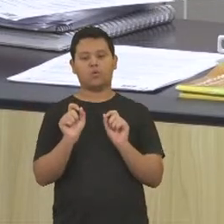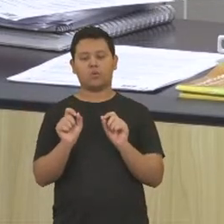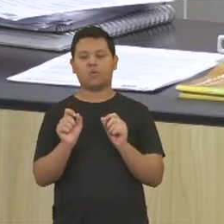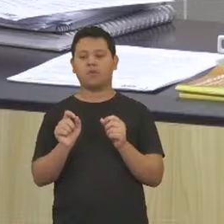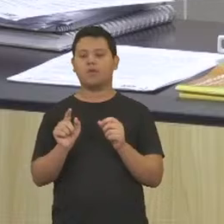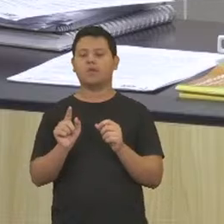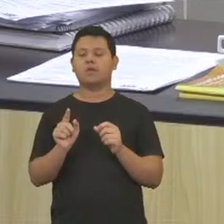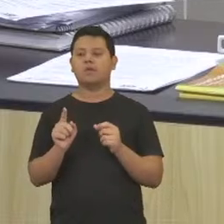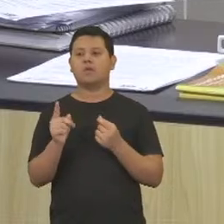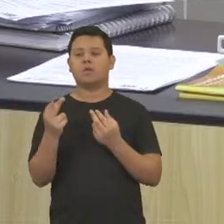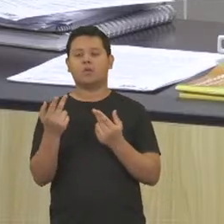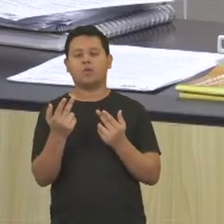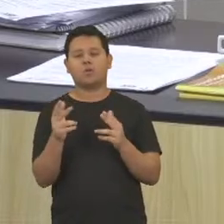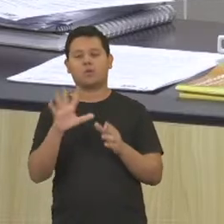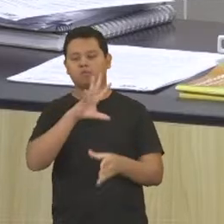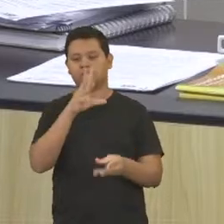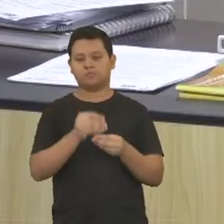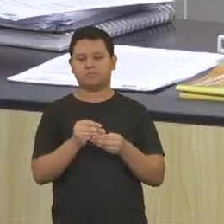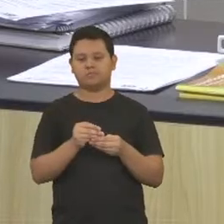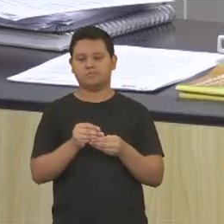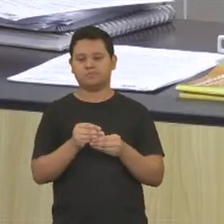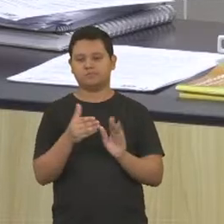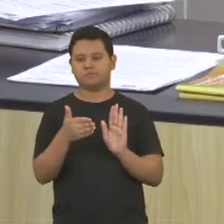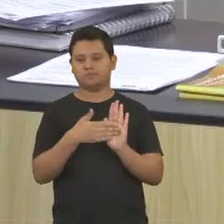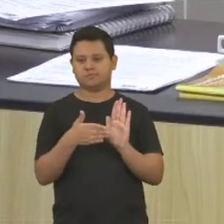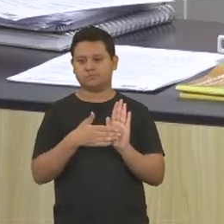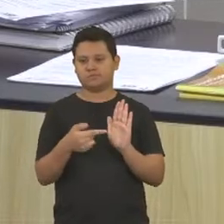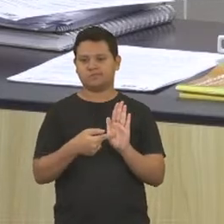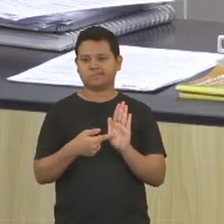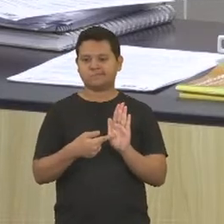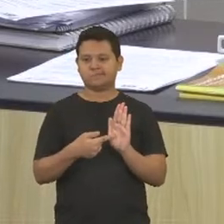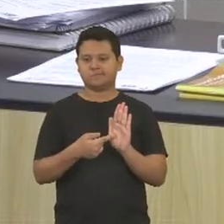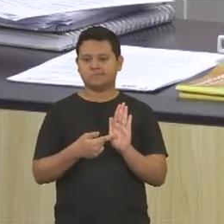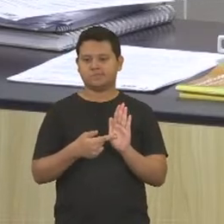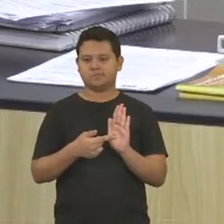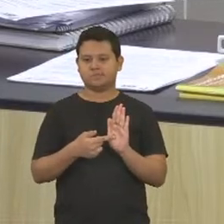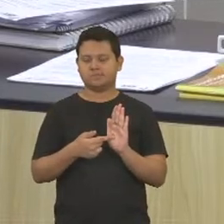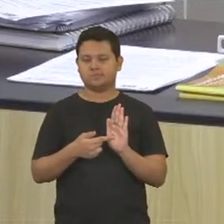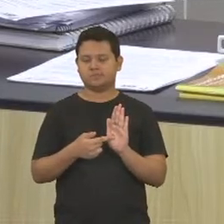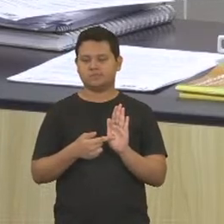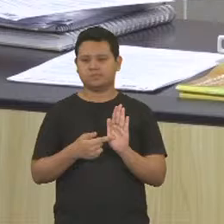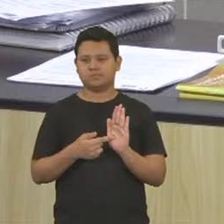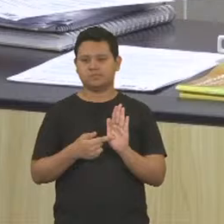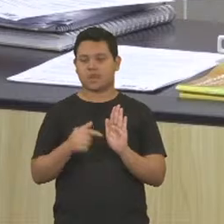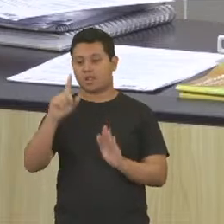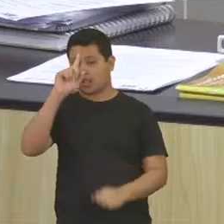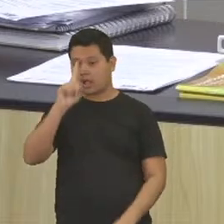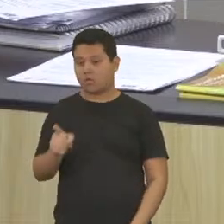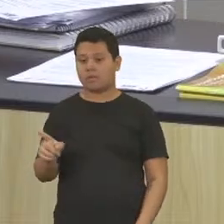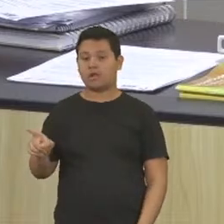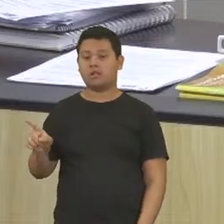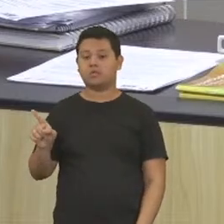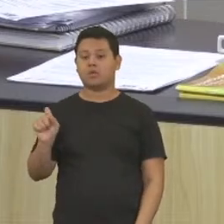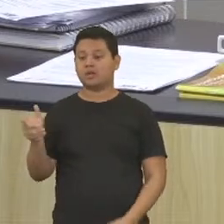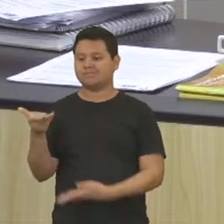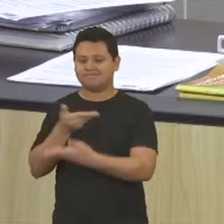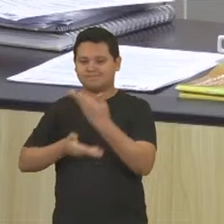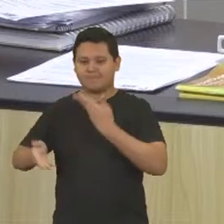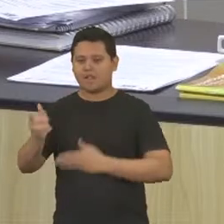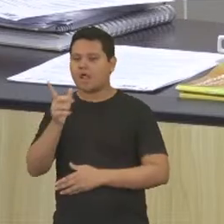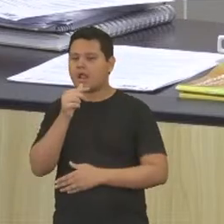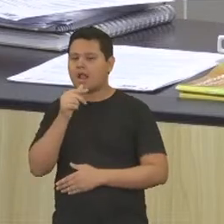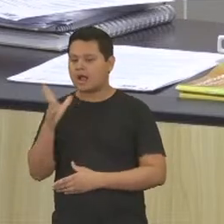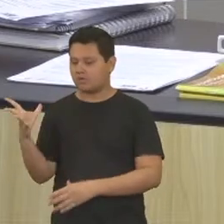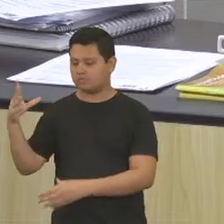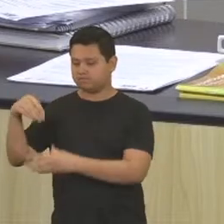passará a constar com a seguinte redação: artigo 1º. Fica instituída a obrigatoriedade da oferta de água